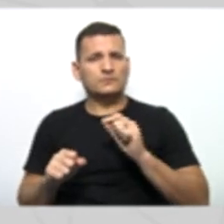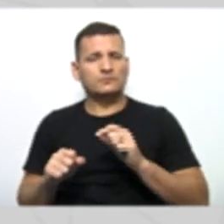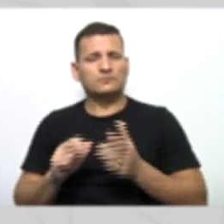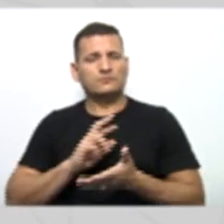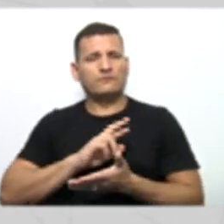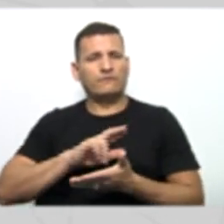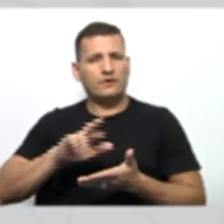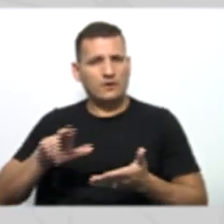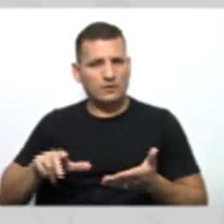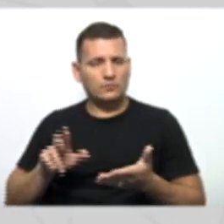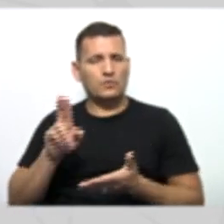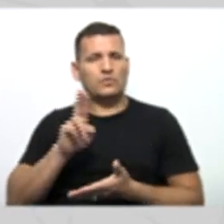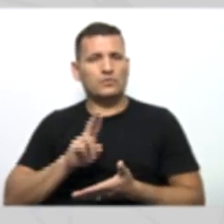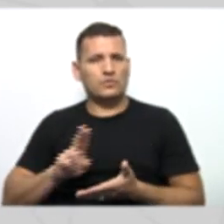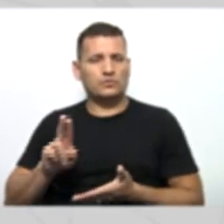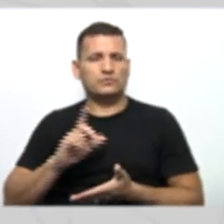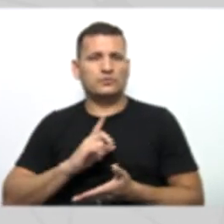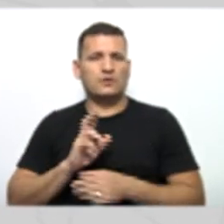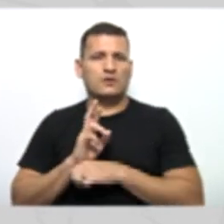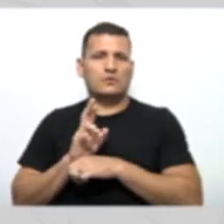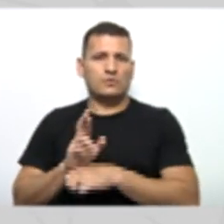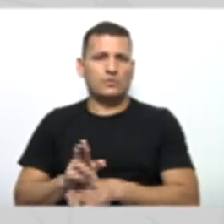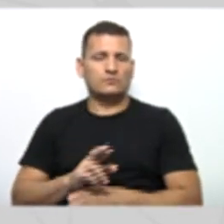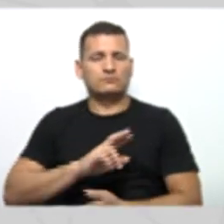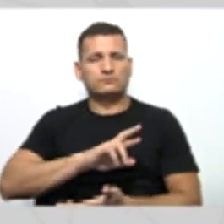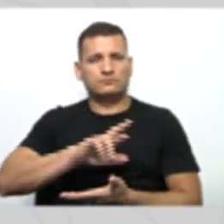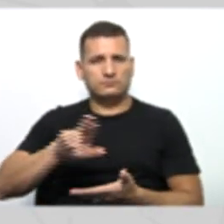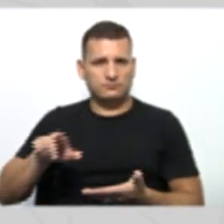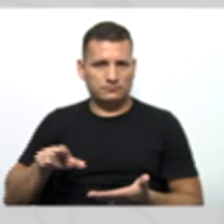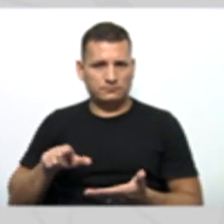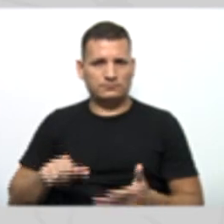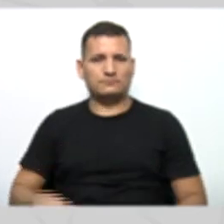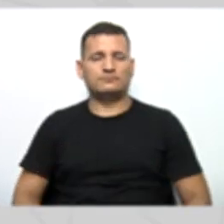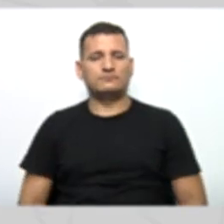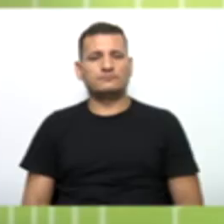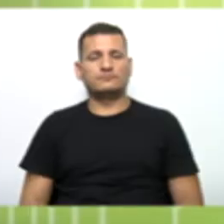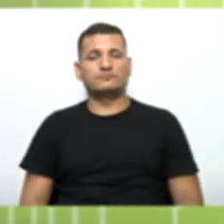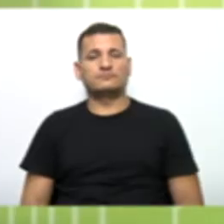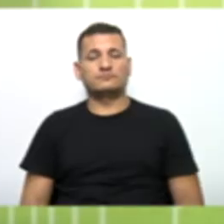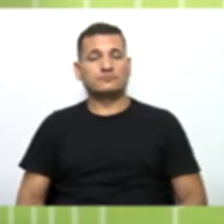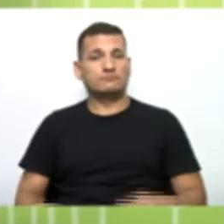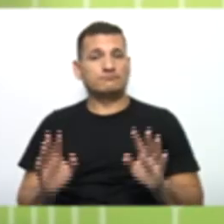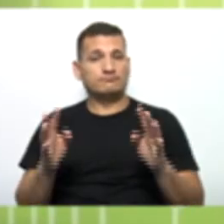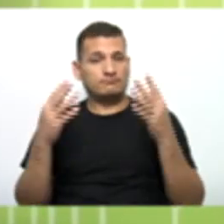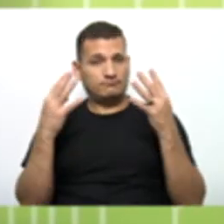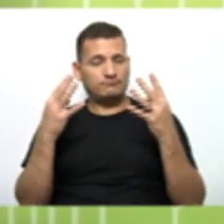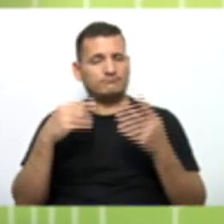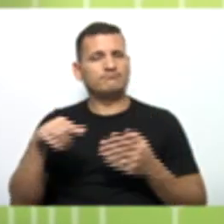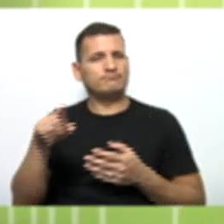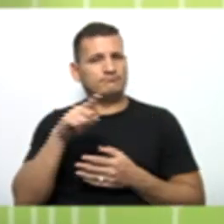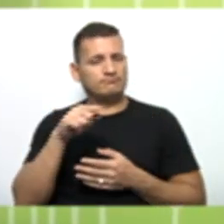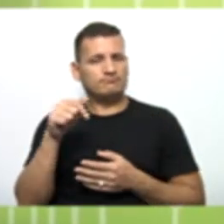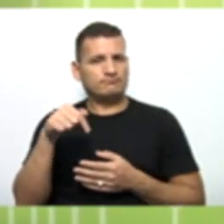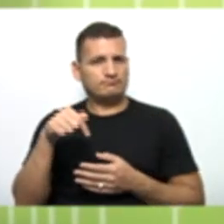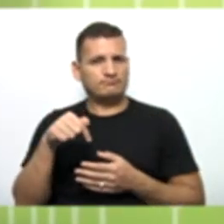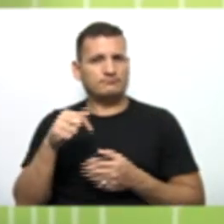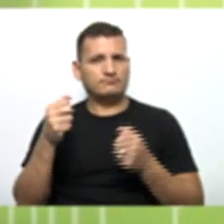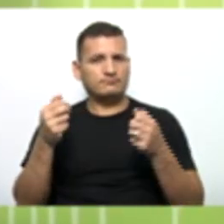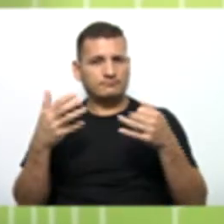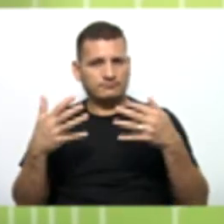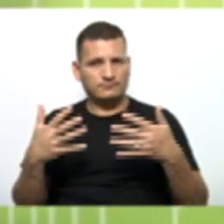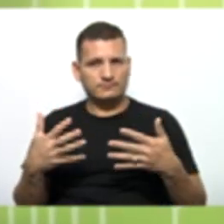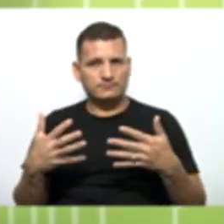vai ter recursos diferentes, certo? Eu chamo a atenção para vocês aqui, gente, ó, nisso que eu estou